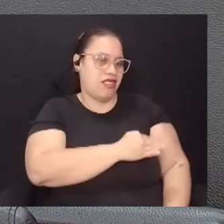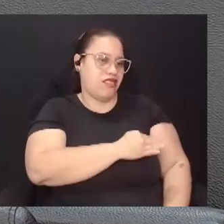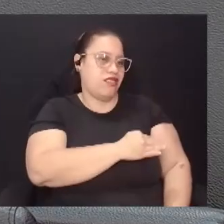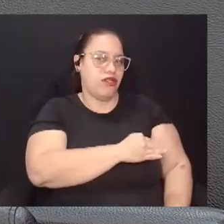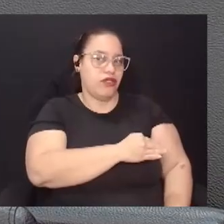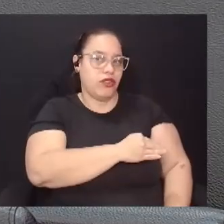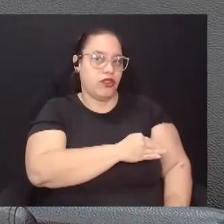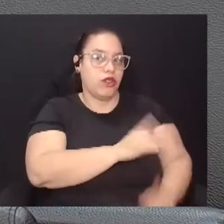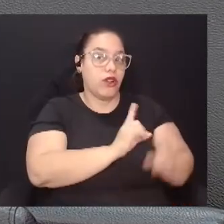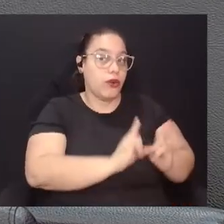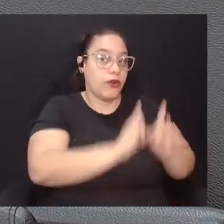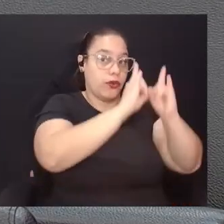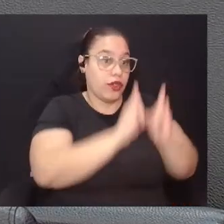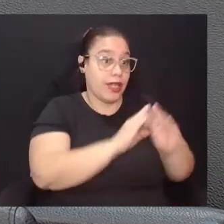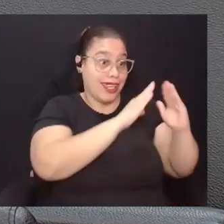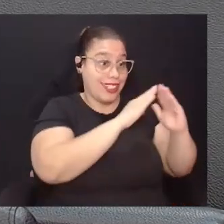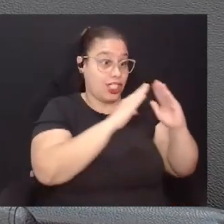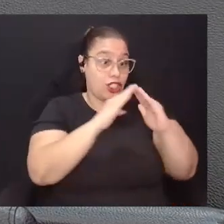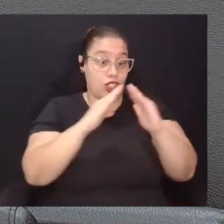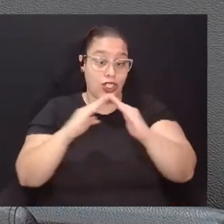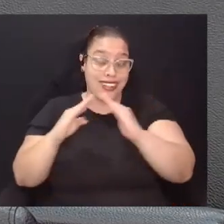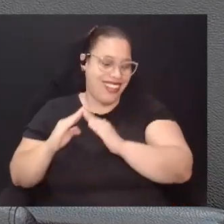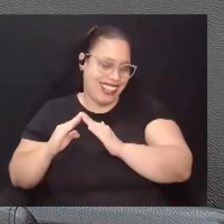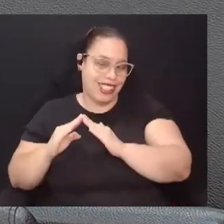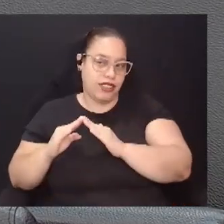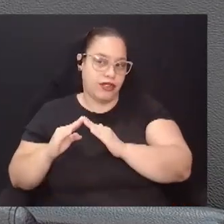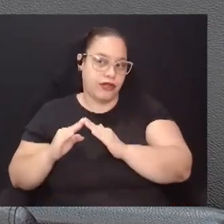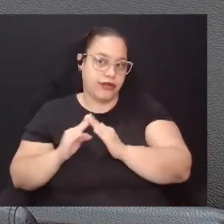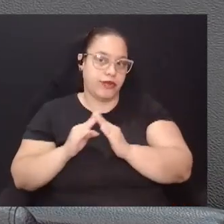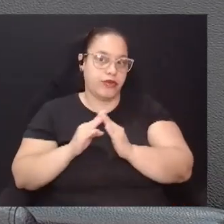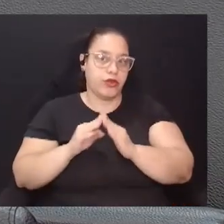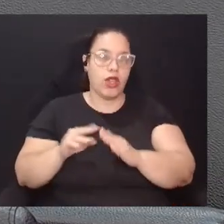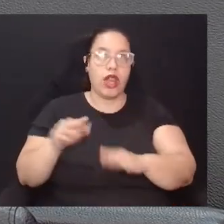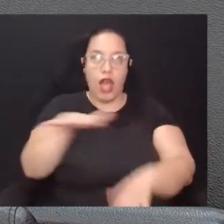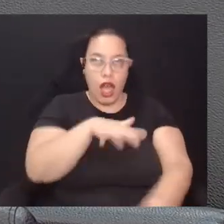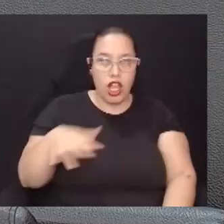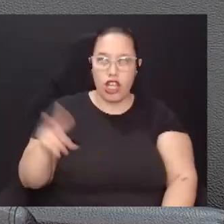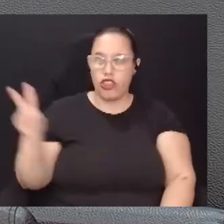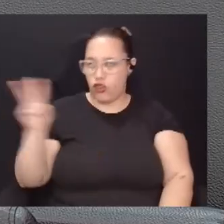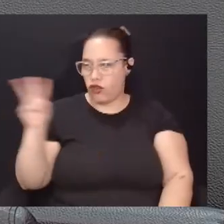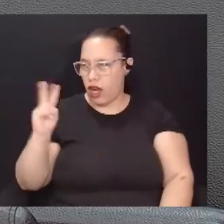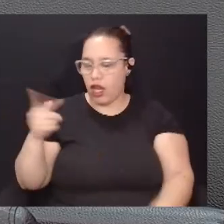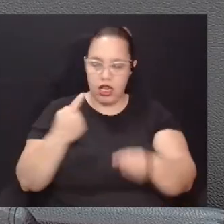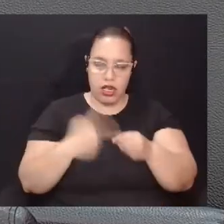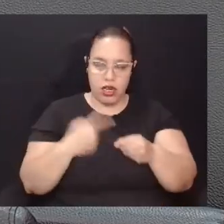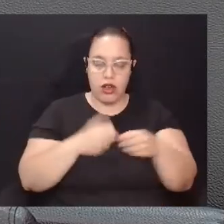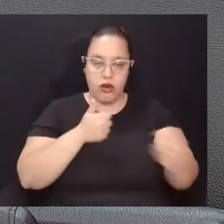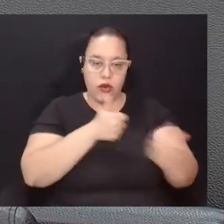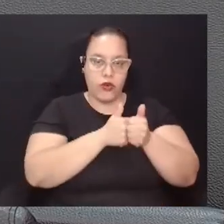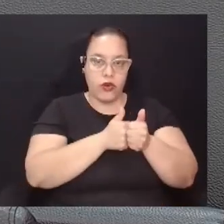principalmente de condomínios de casas, né? Então, ali na região de Valinhos, né? Tiveram algumas outras regiões